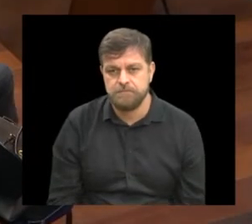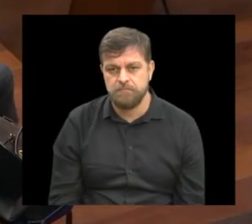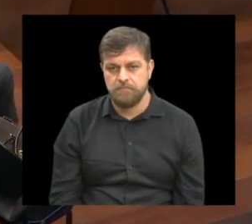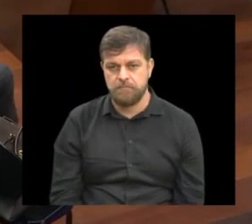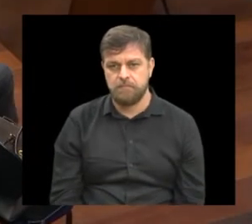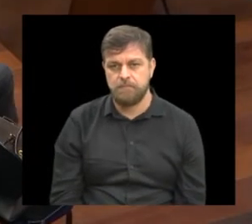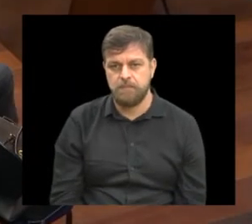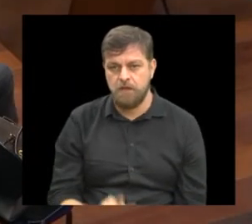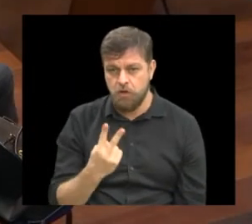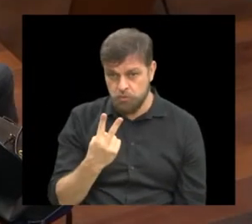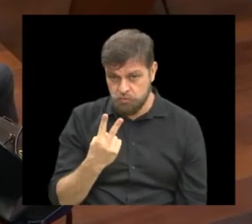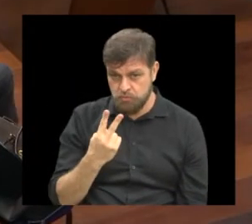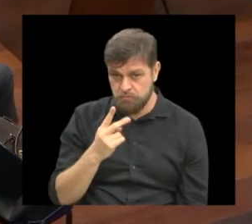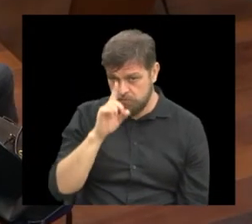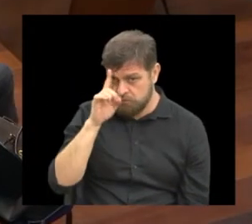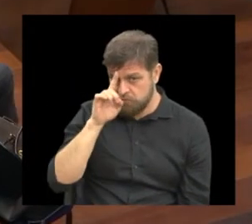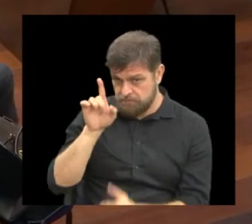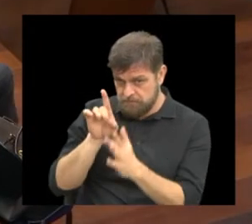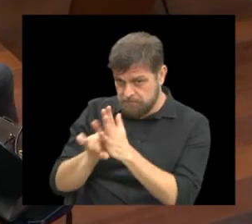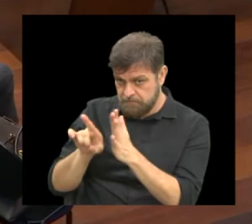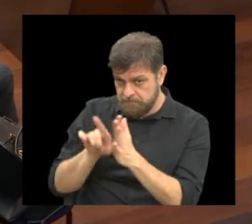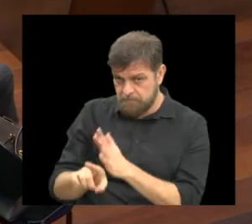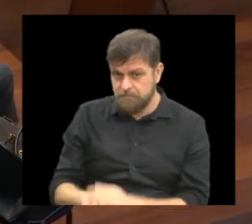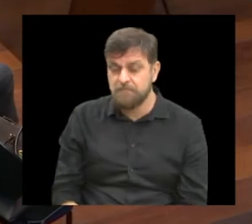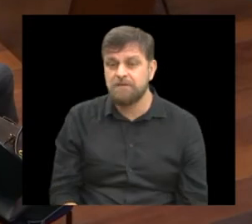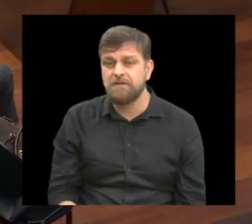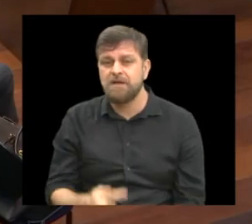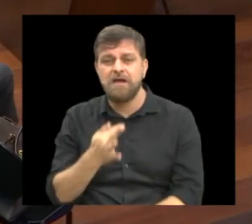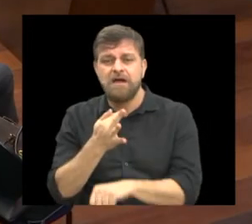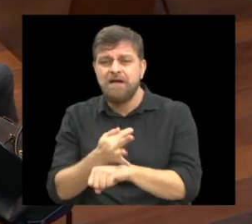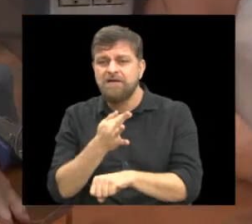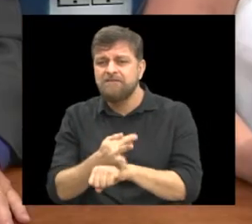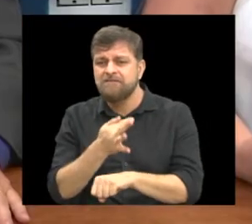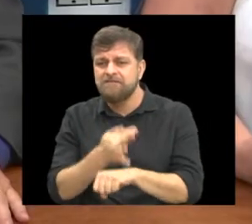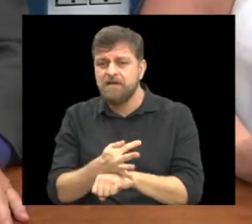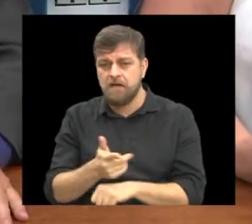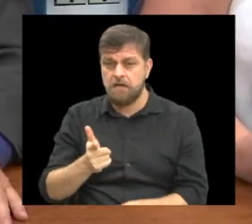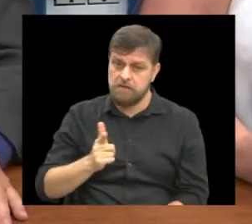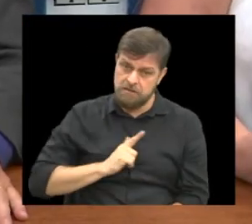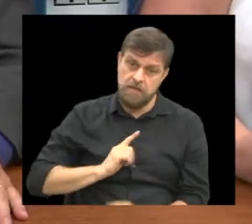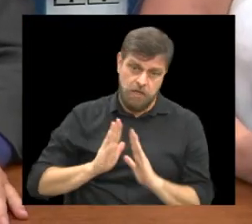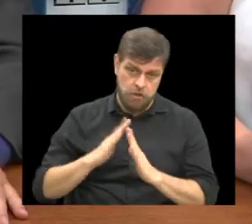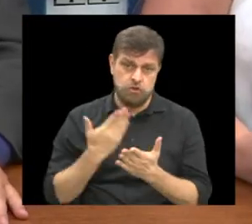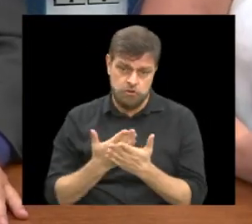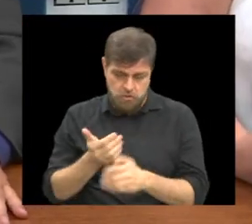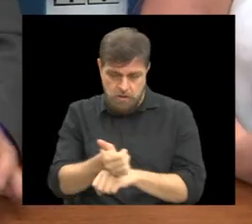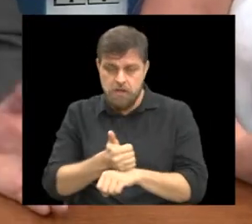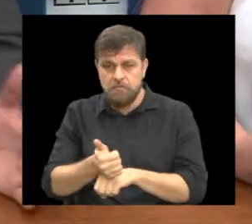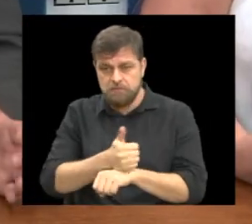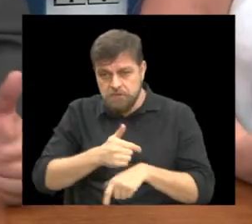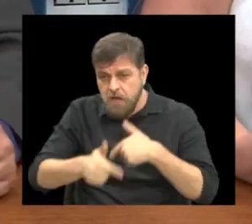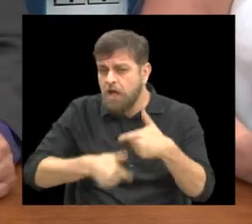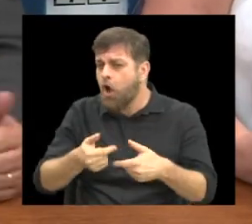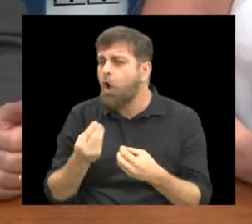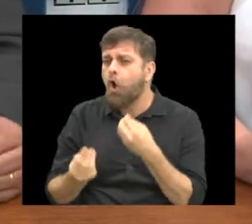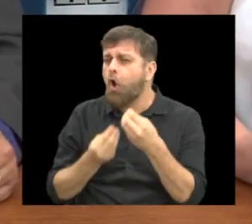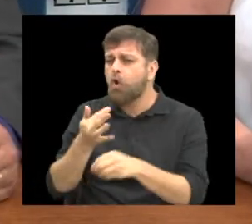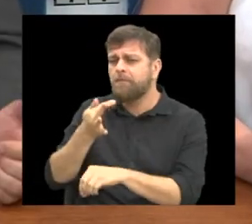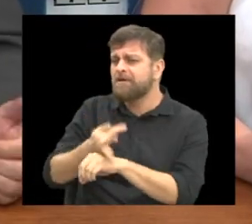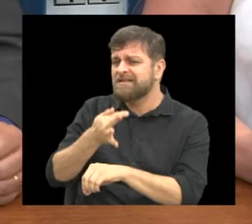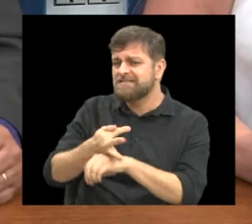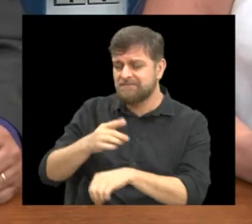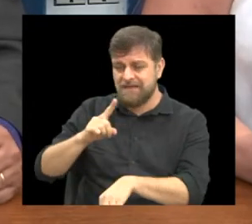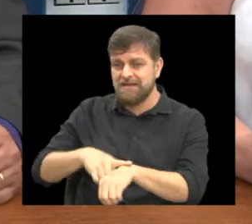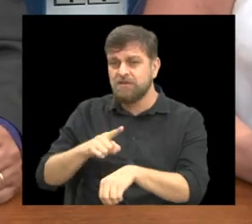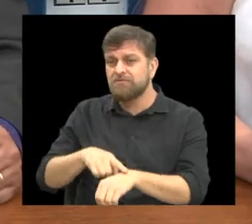Mais duas questões só. Em relação às férias, Tiquira, lógico, tem que ter férias, seus profissionais lá. Como vocês fazem com os pais, com